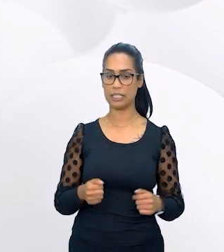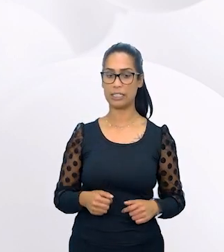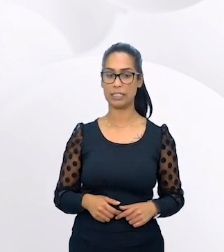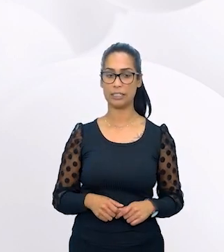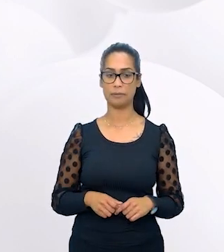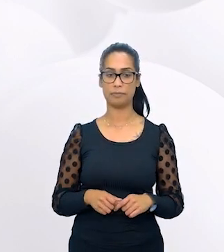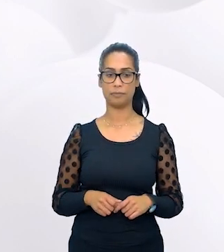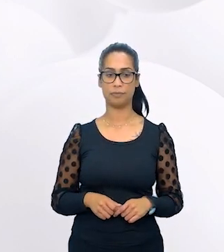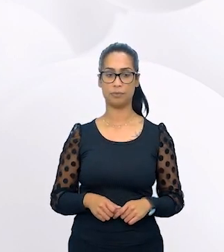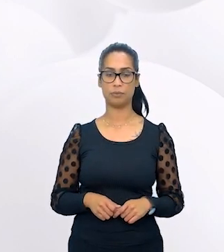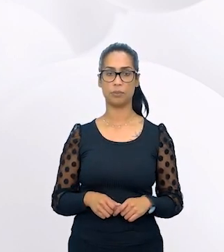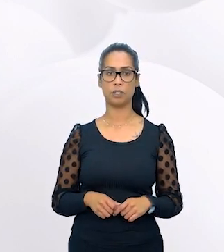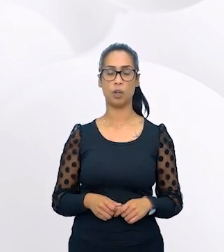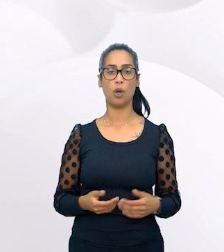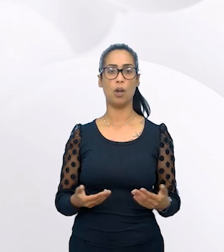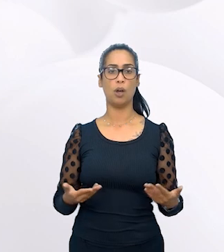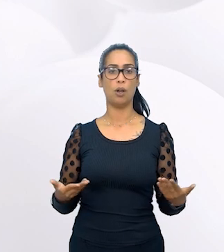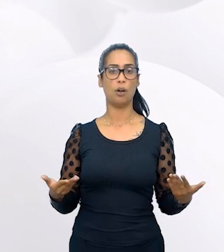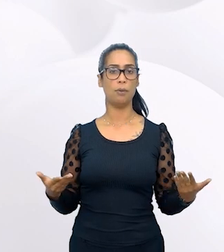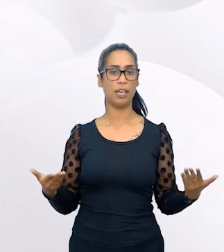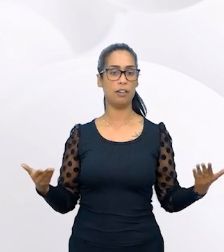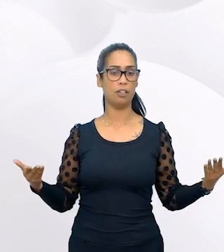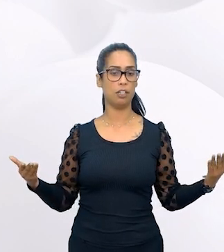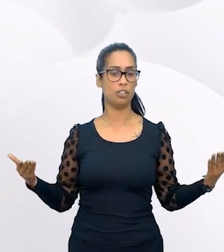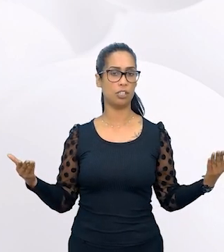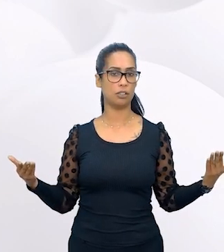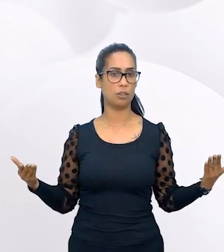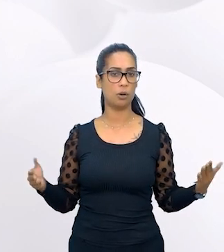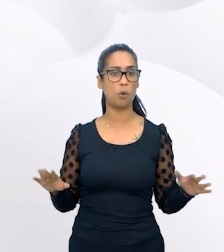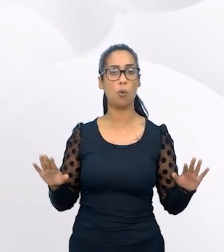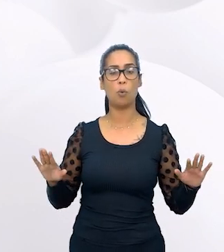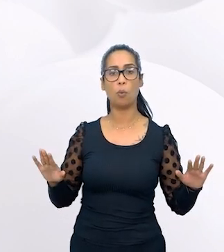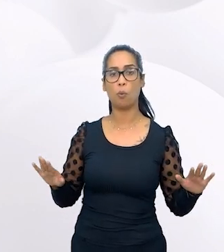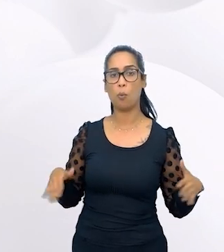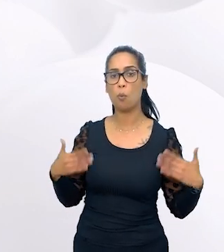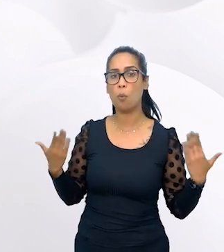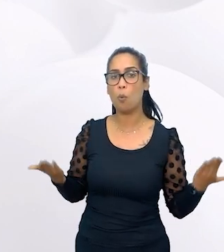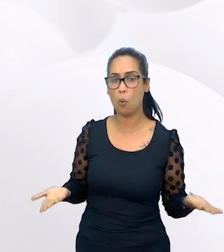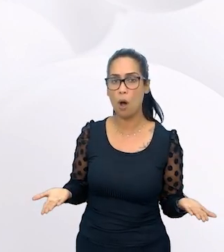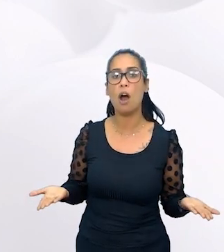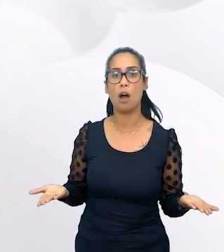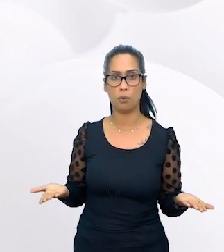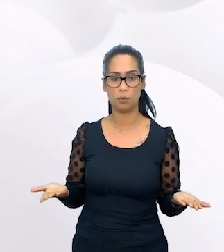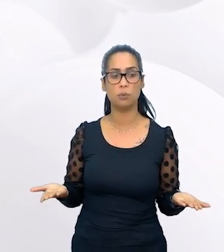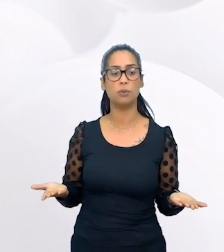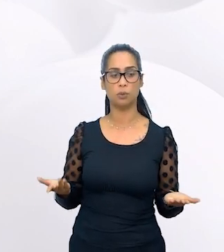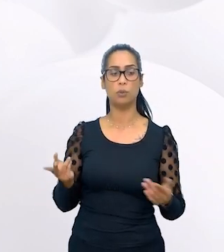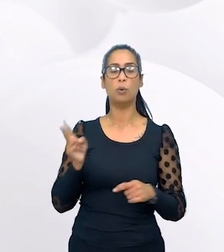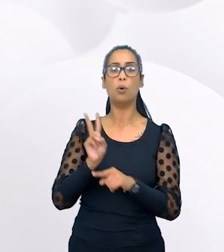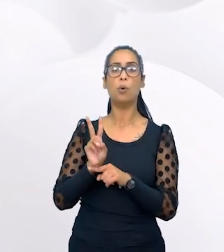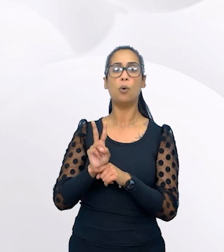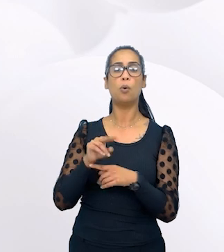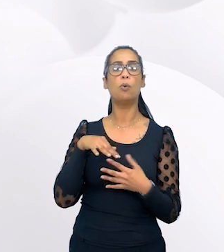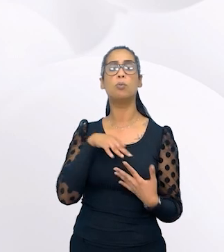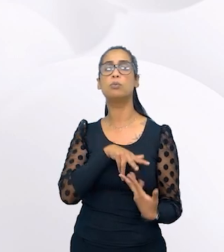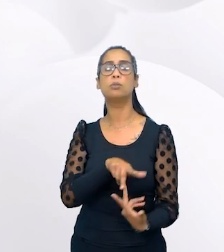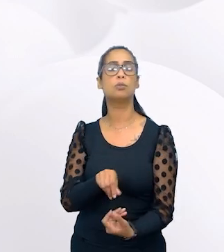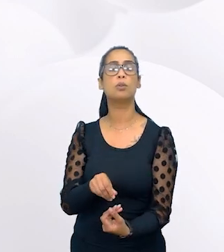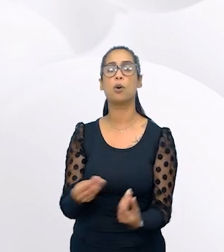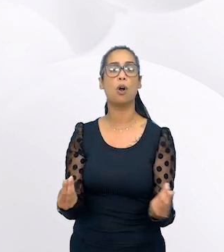tua pegada ecológica? Então, aqui é um ativo de uma brincadeira, tudo, né? O estudante